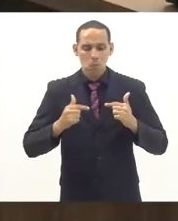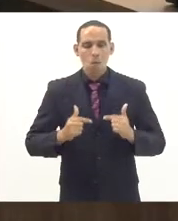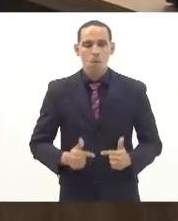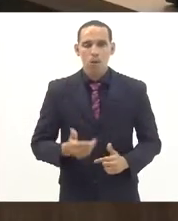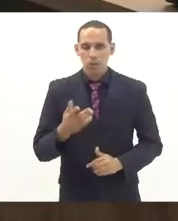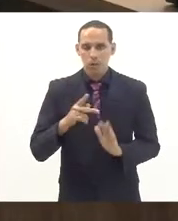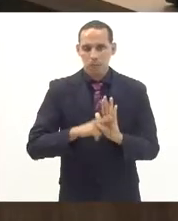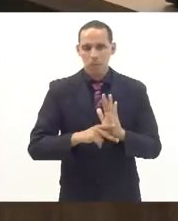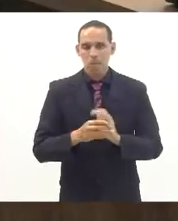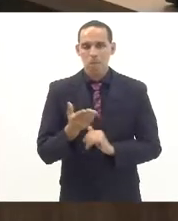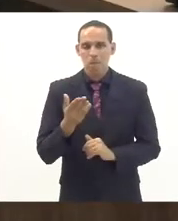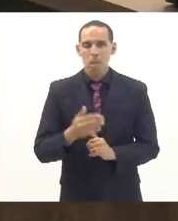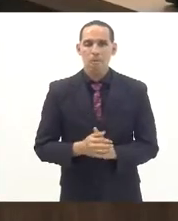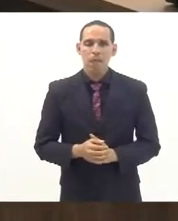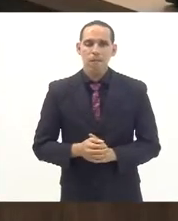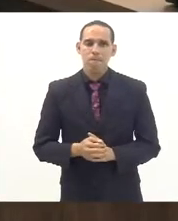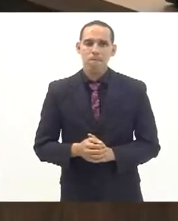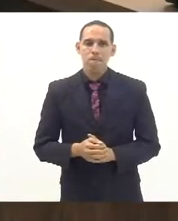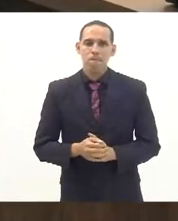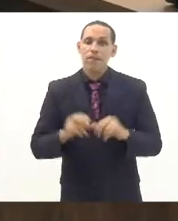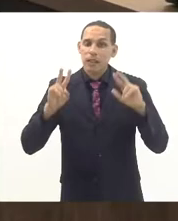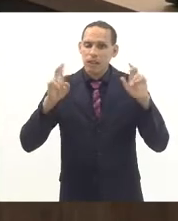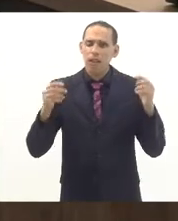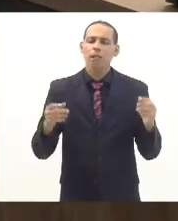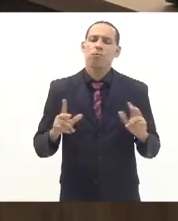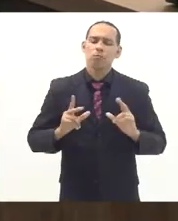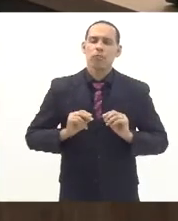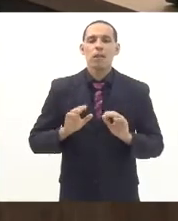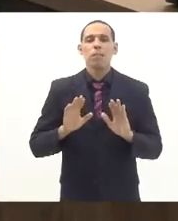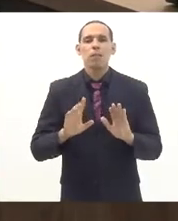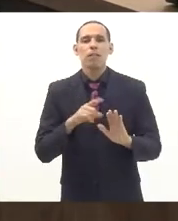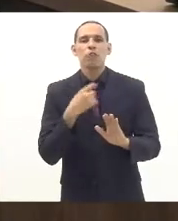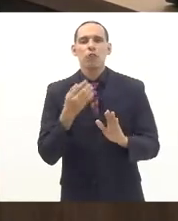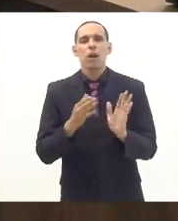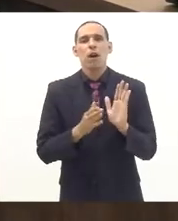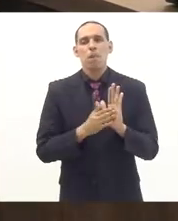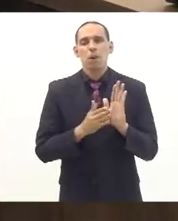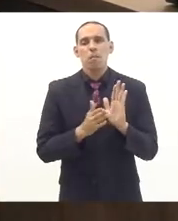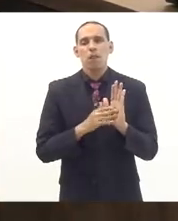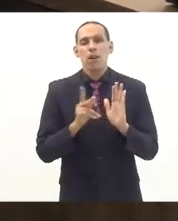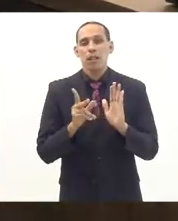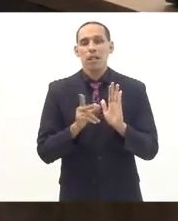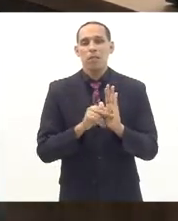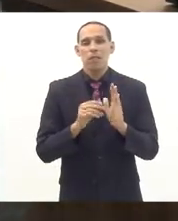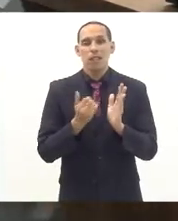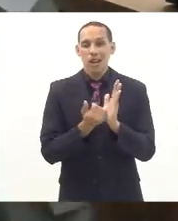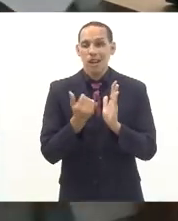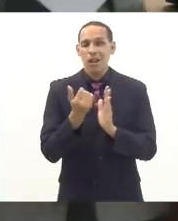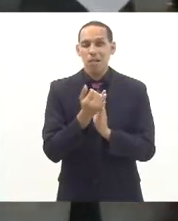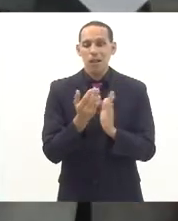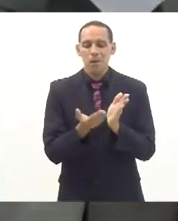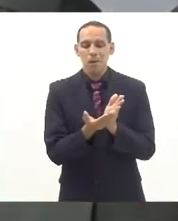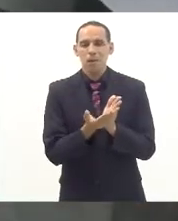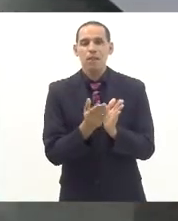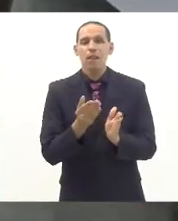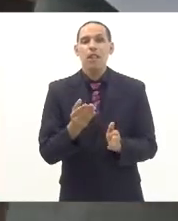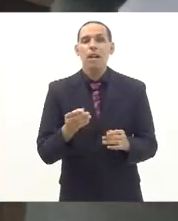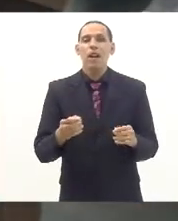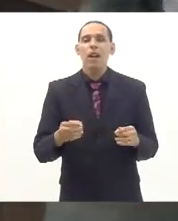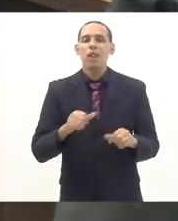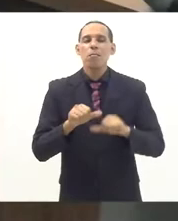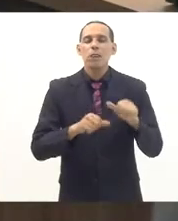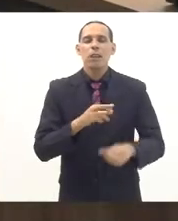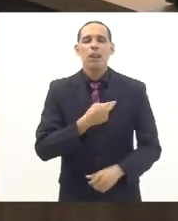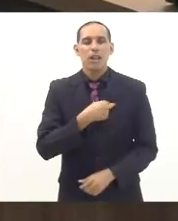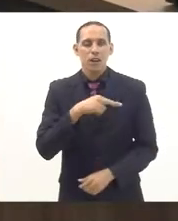abstenção nesse projeto que o tema é meritório mas a gente propôs uma emenda de ampliação de bíblicas para religiosas